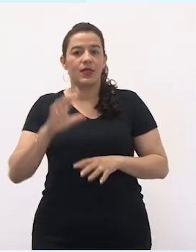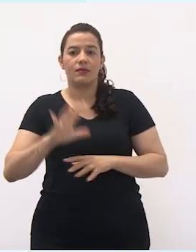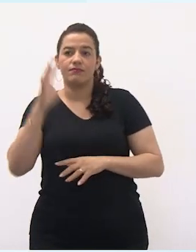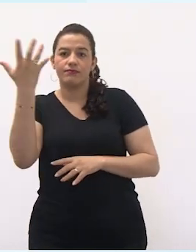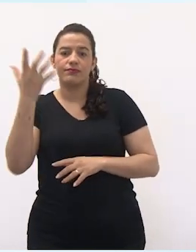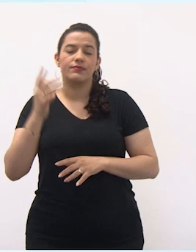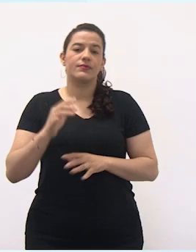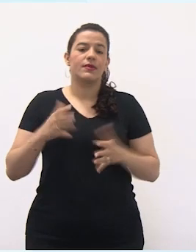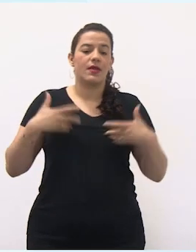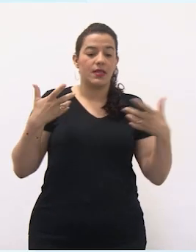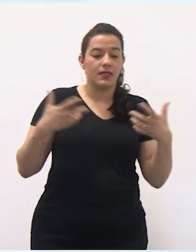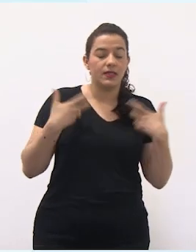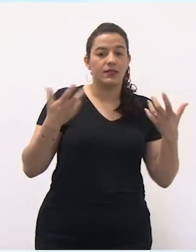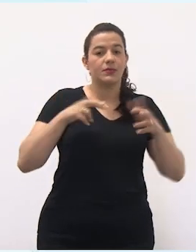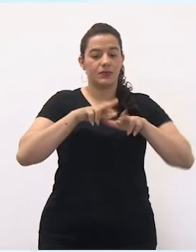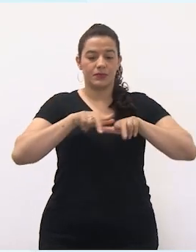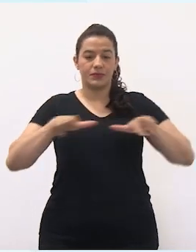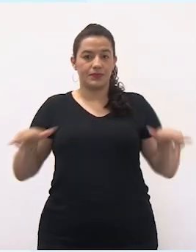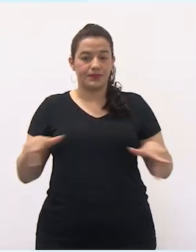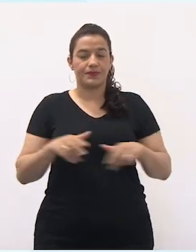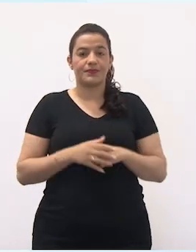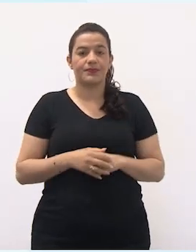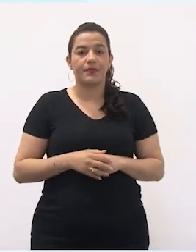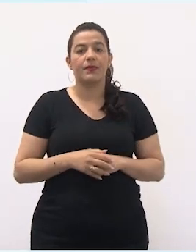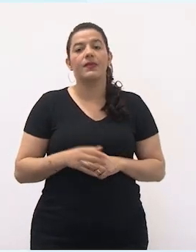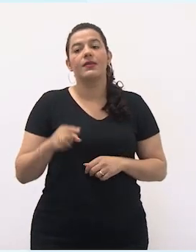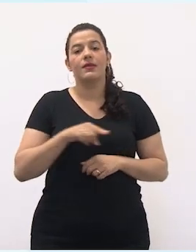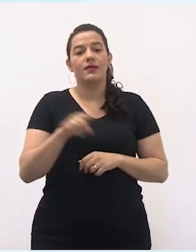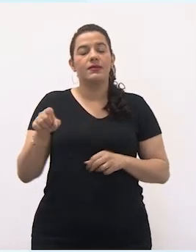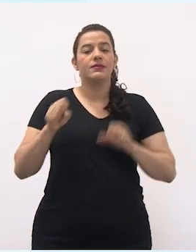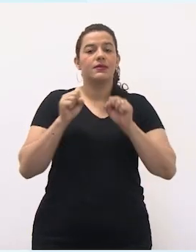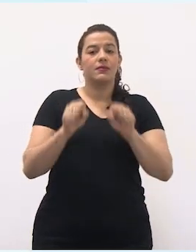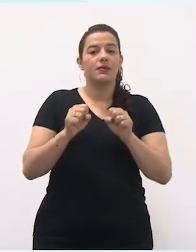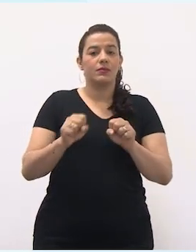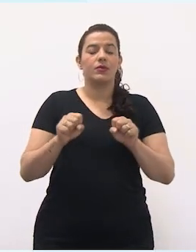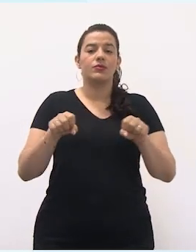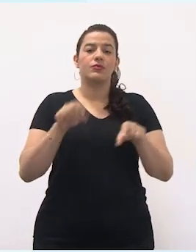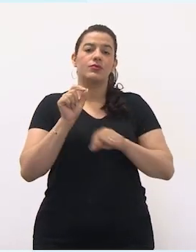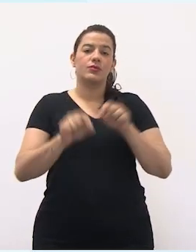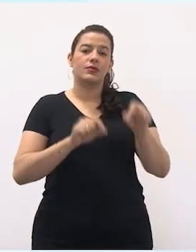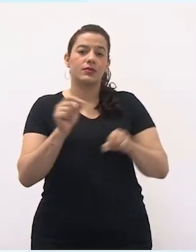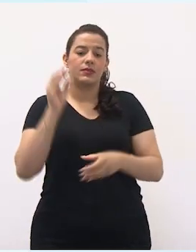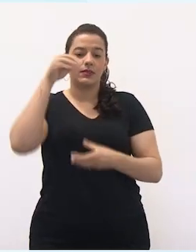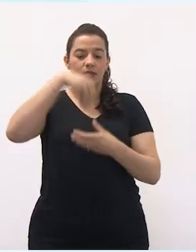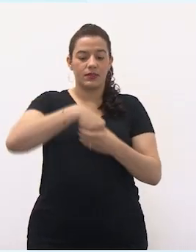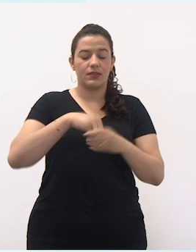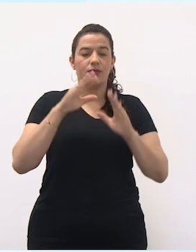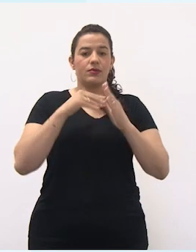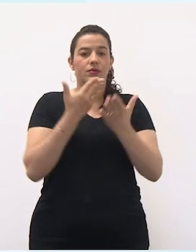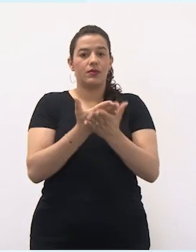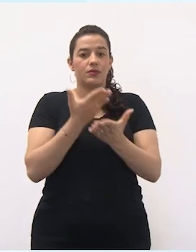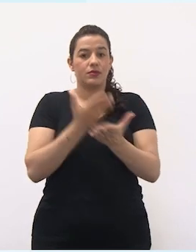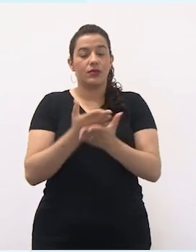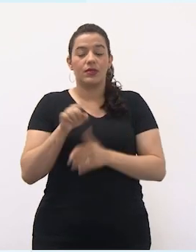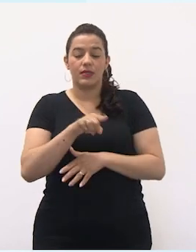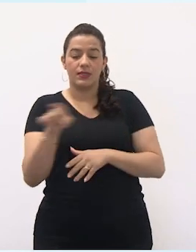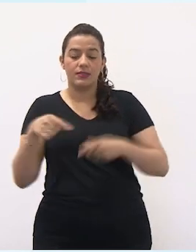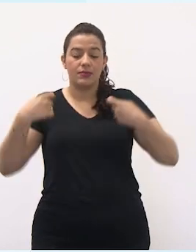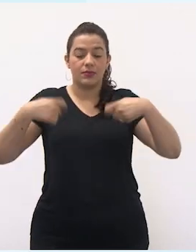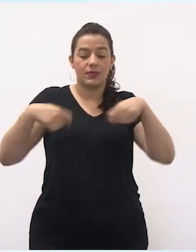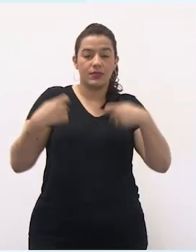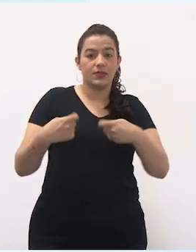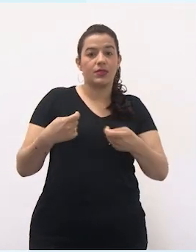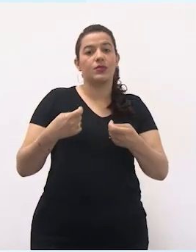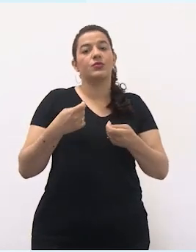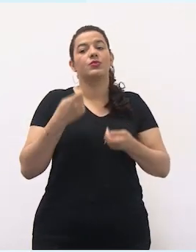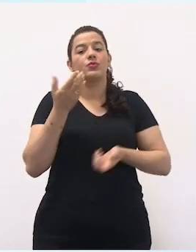gere contentamento, né? Então, isso também pode sinalizar que alguém dentro da escola está precisando de um cuidado, de um